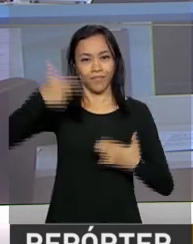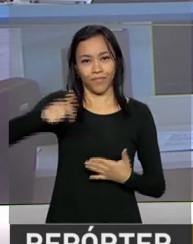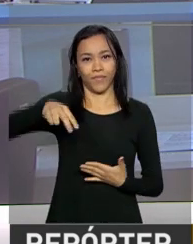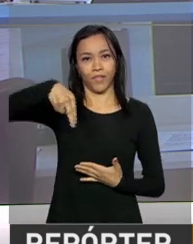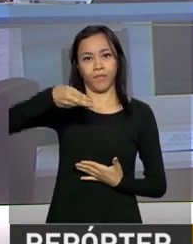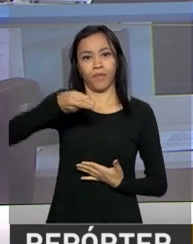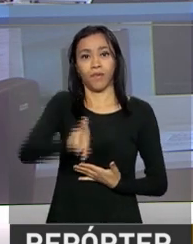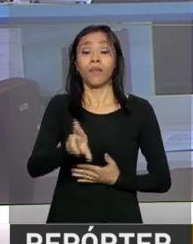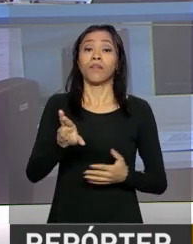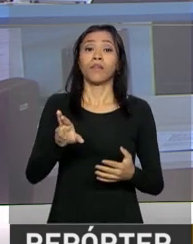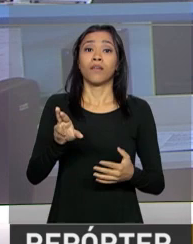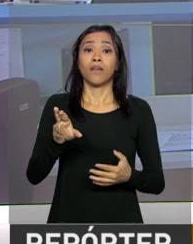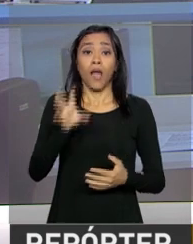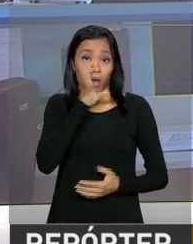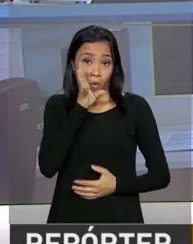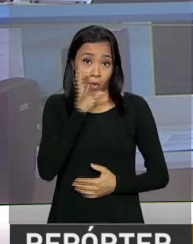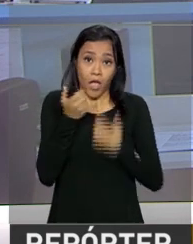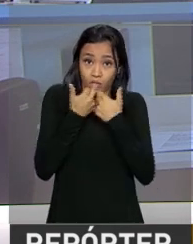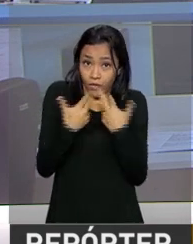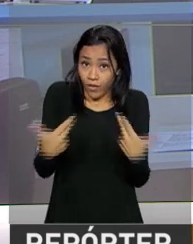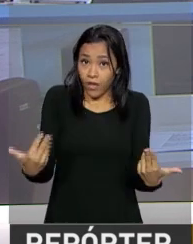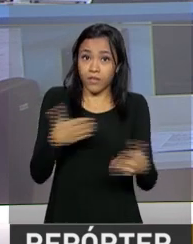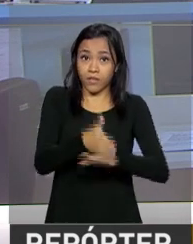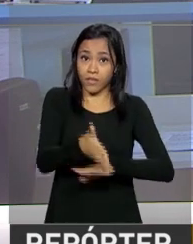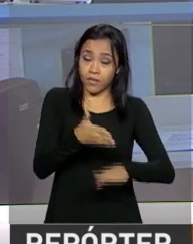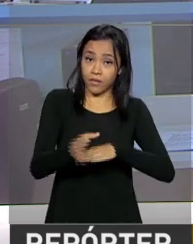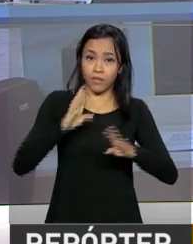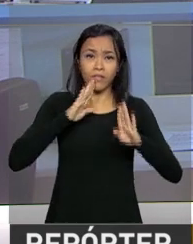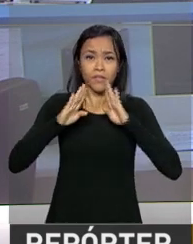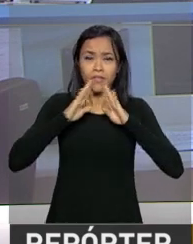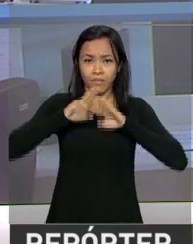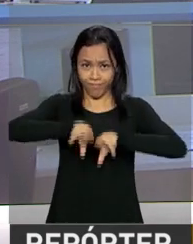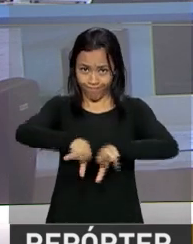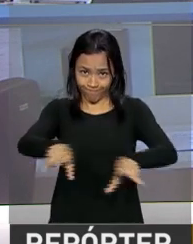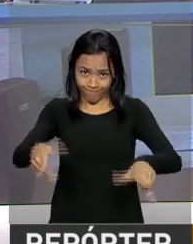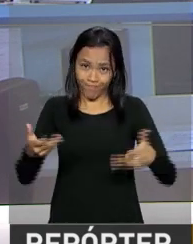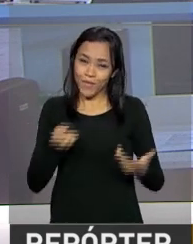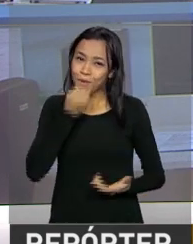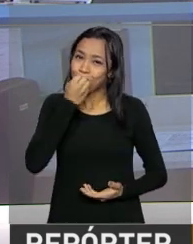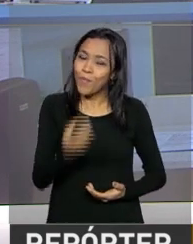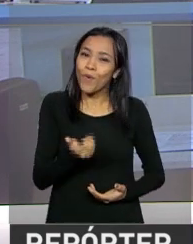NBR. Acompanhe também as novidades em nossas redes sociais.